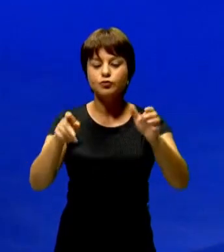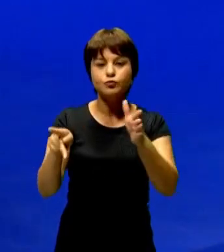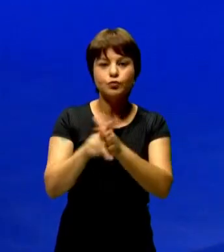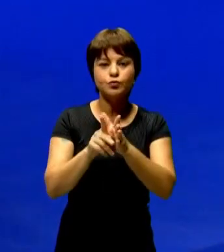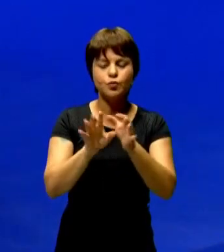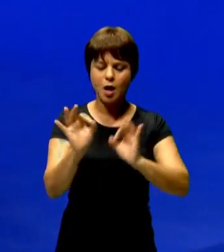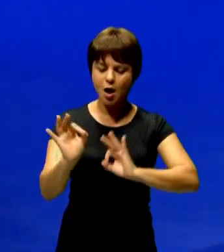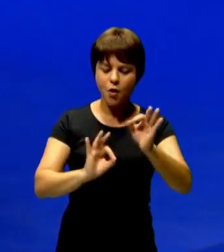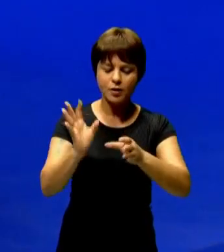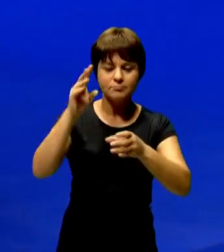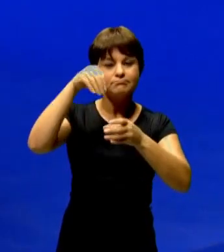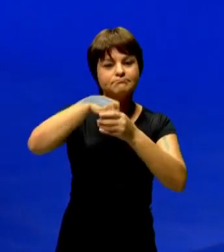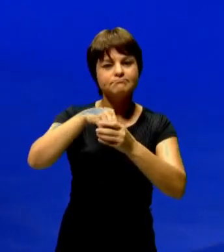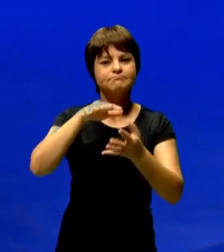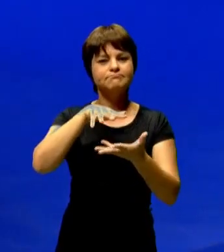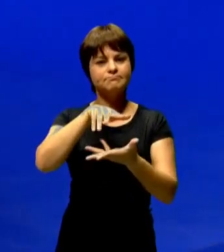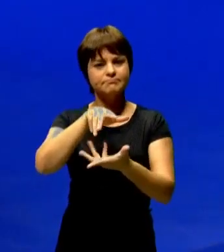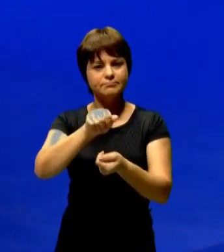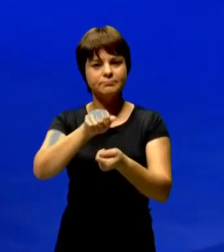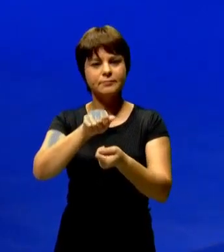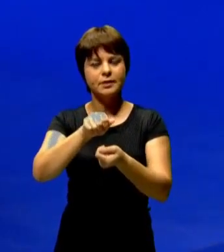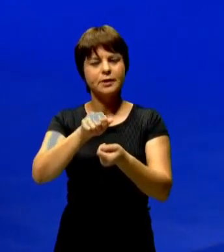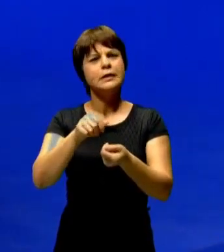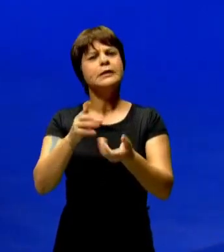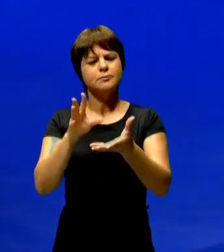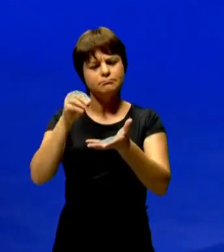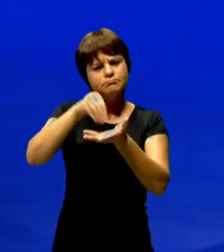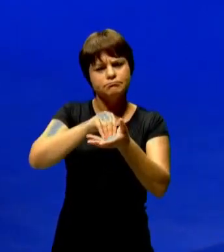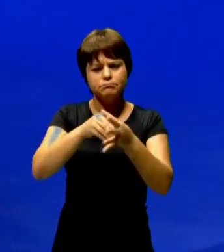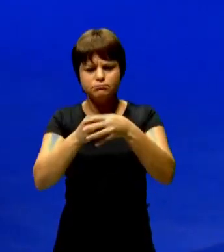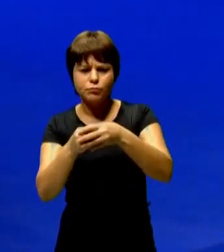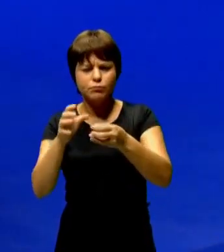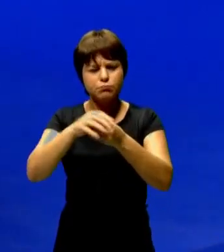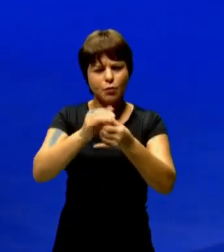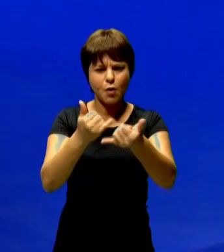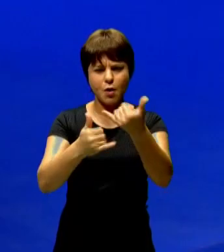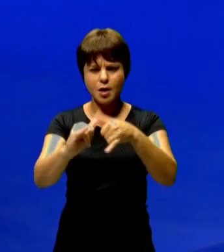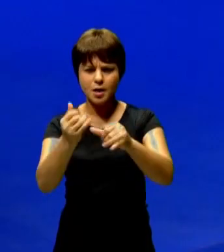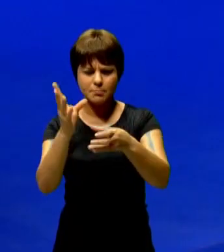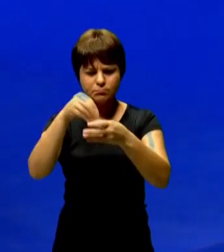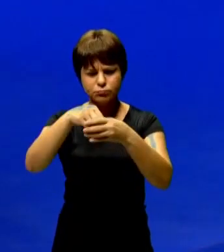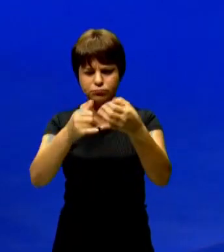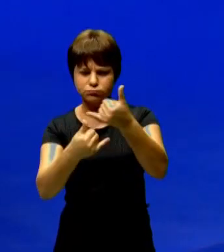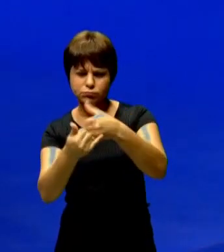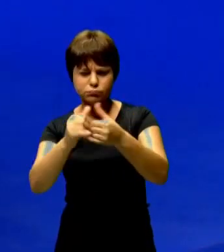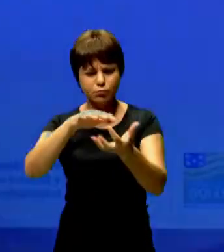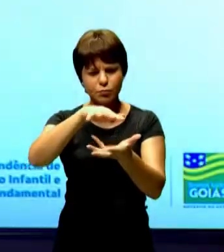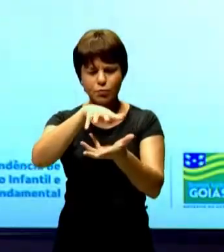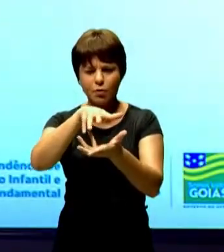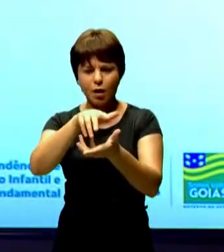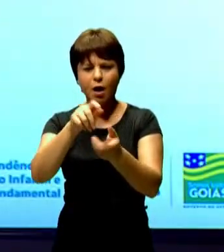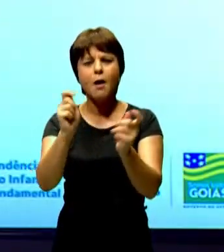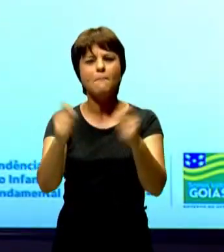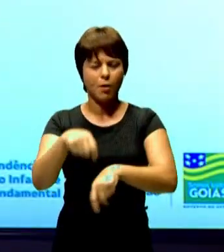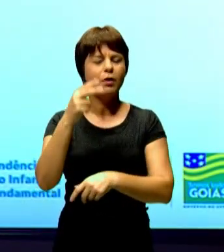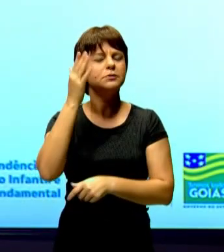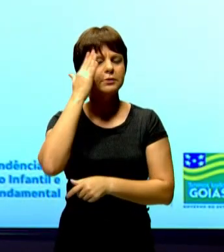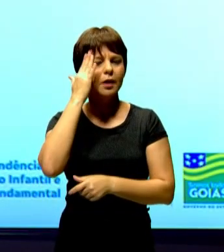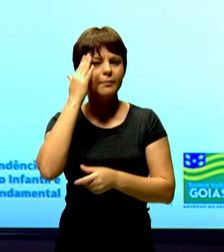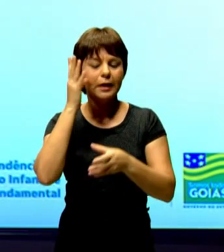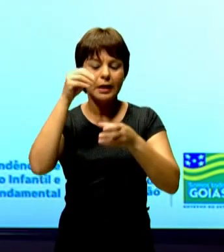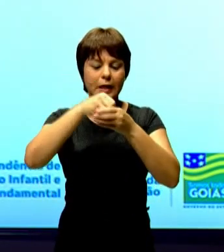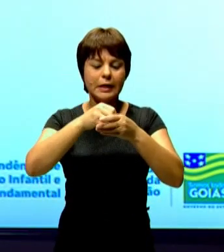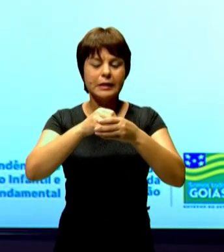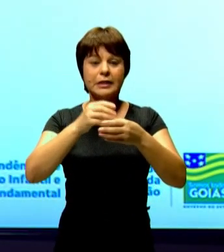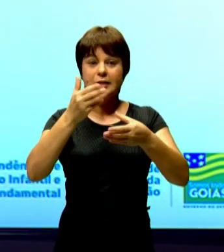sua organização. A partir de sua composição química, é possível delimitar que a Terra possui uma estrutura interna dividida